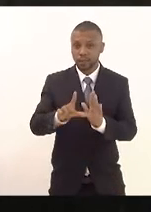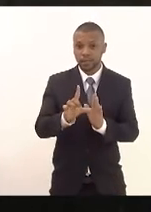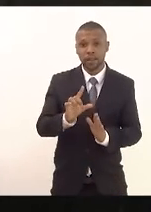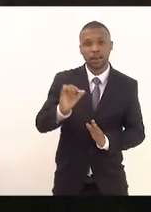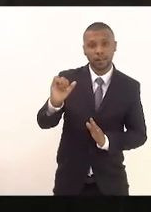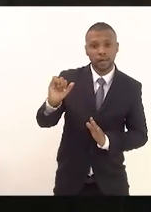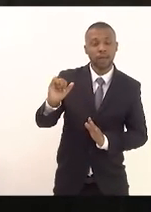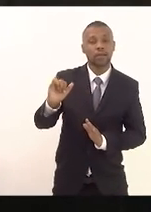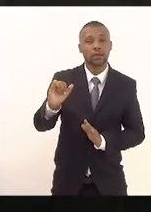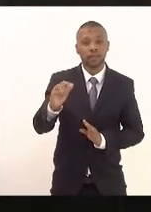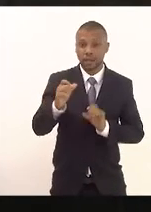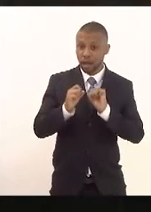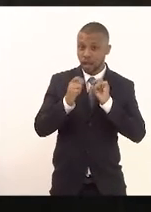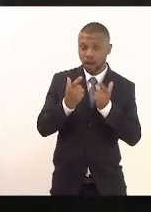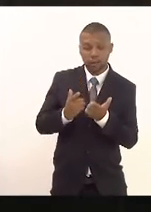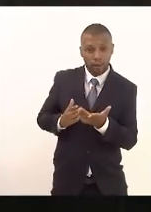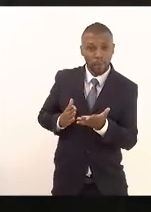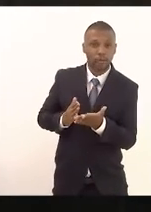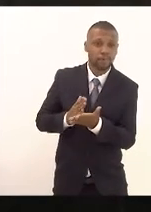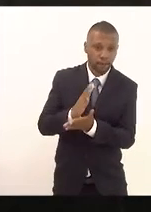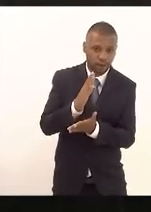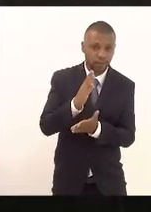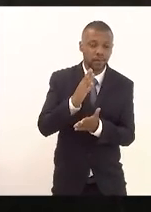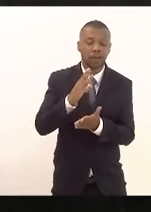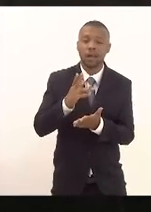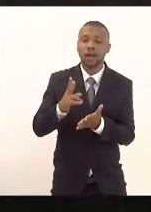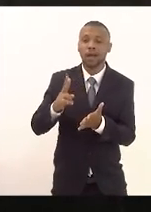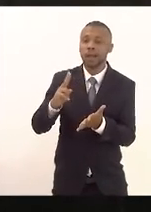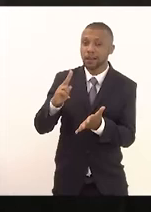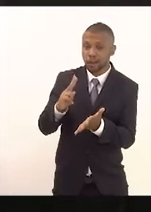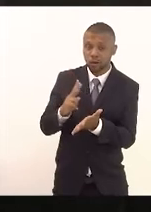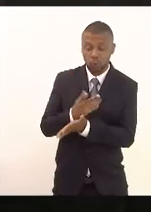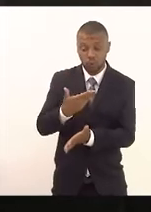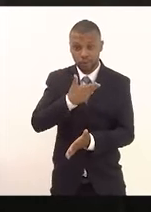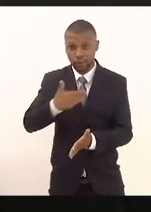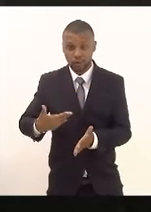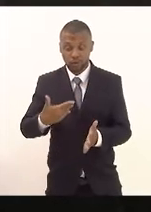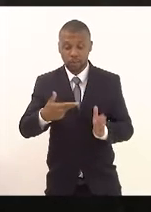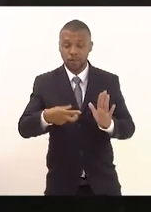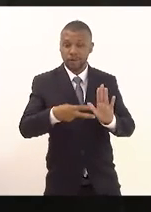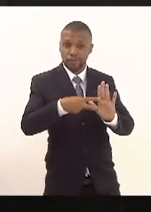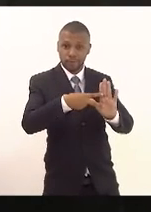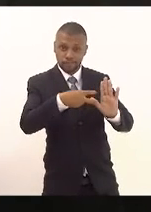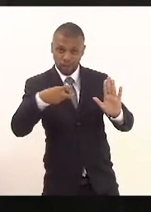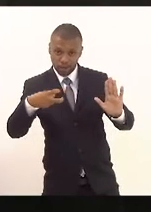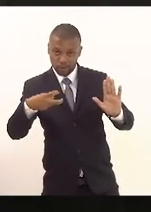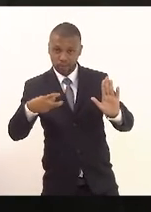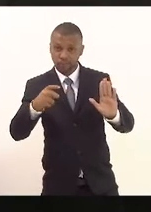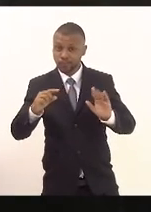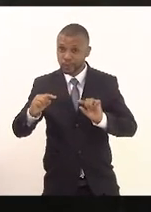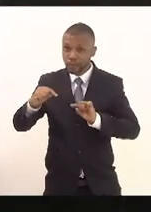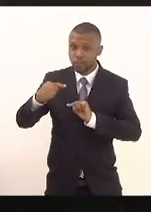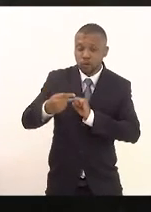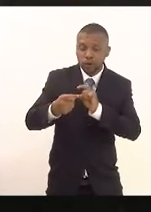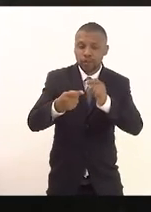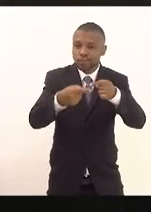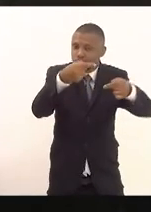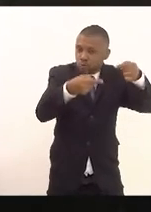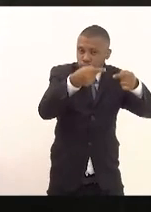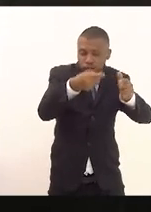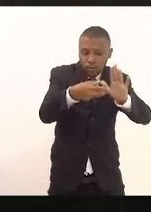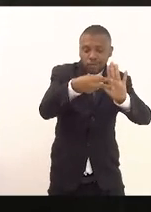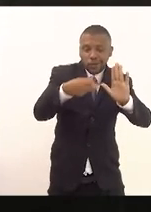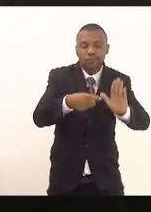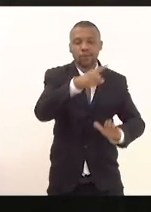aprovado por essa casa foi vetada depois o veto foi derrubado